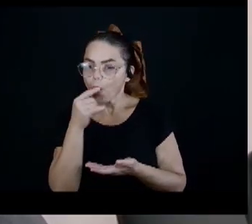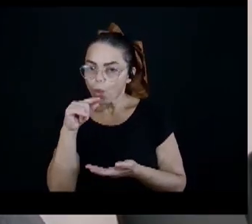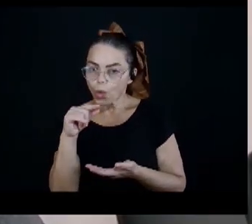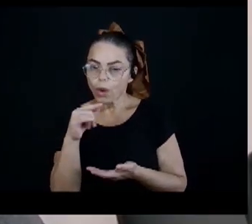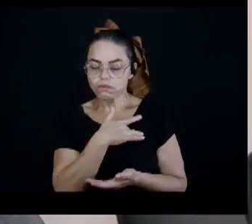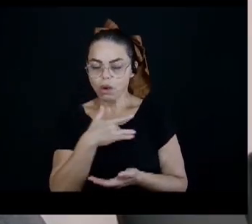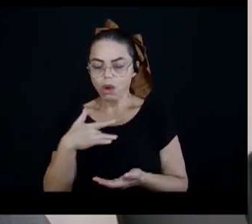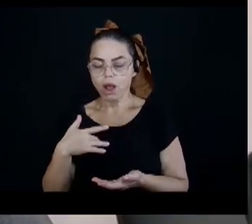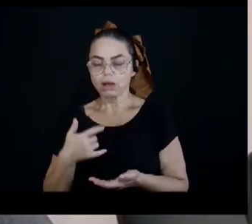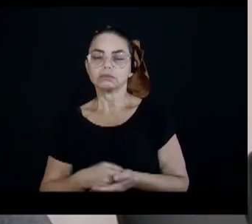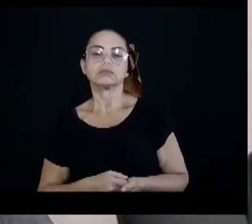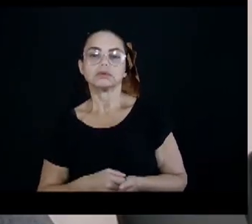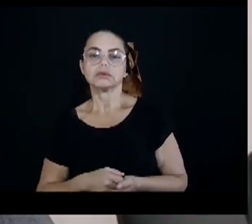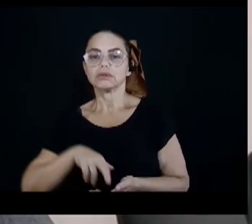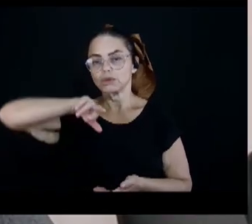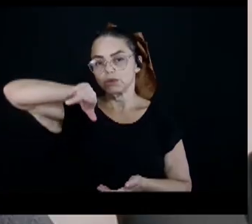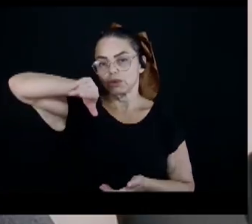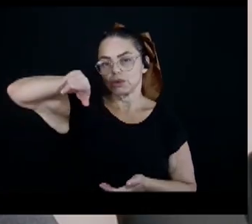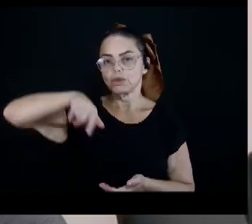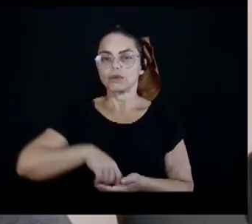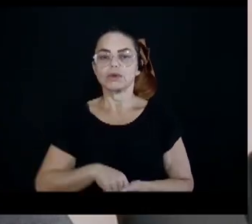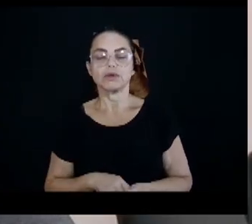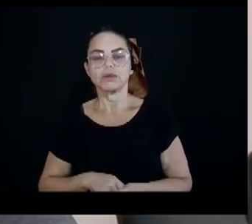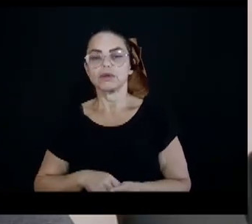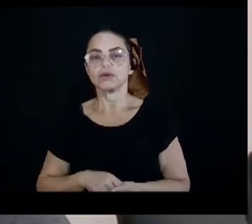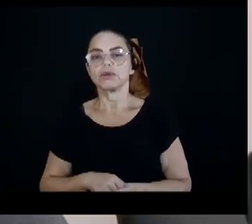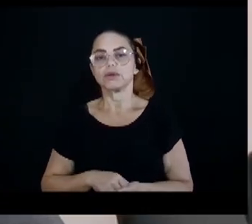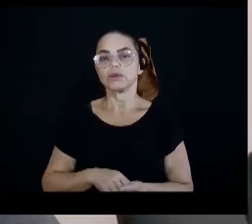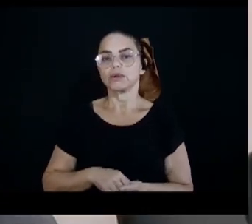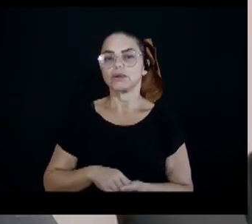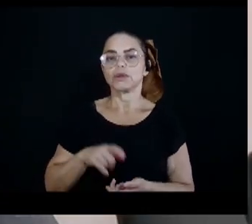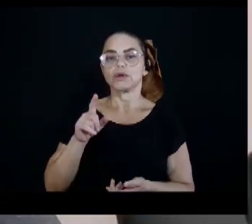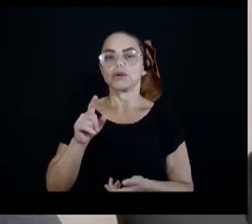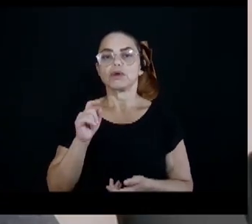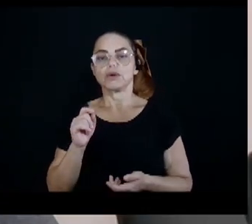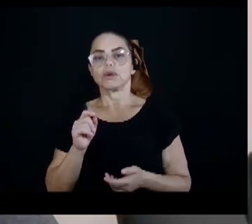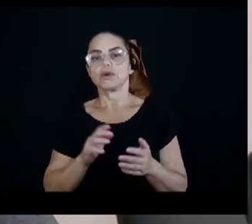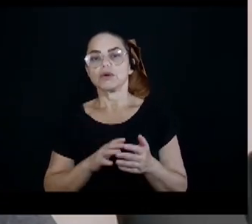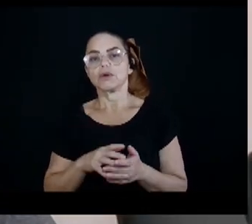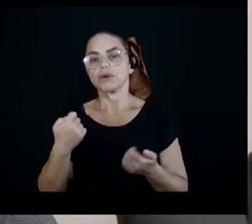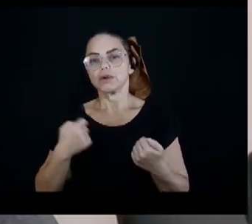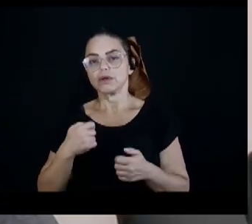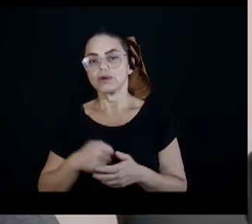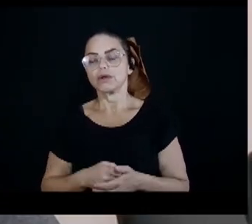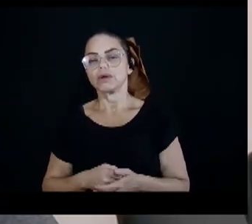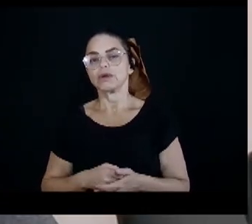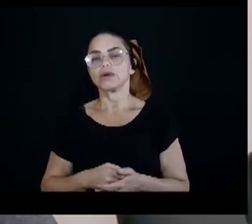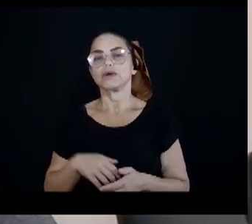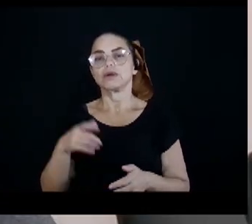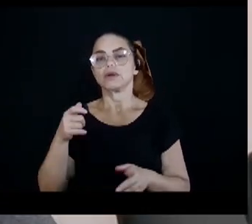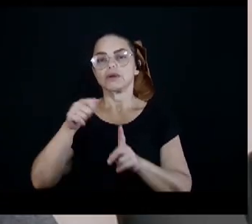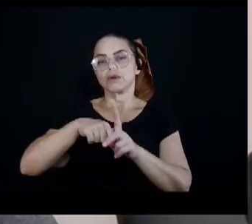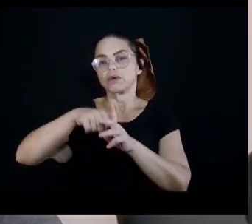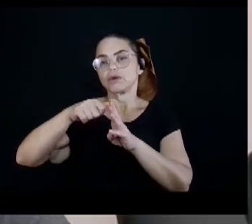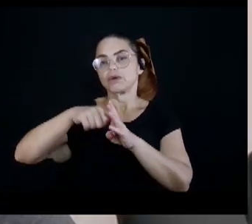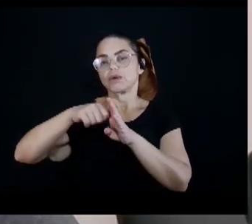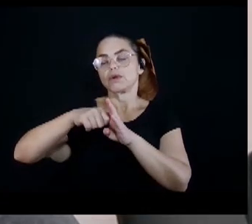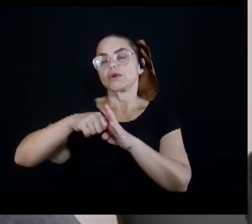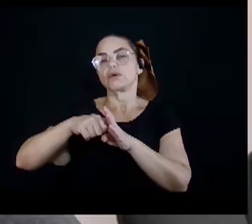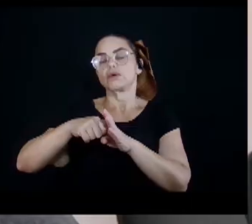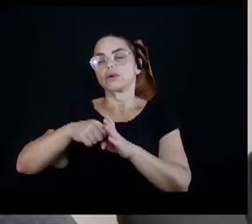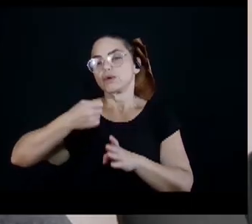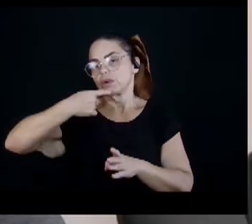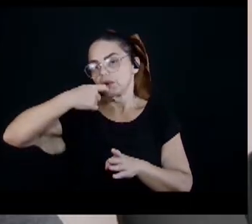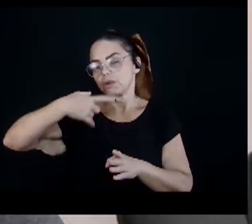efeito sanfona, são períodos curtos. O medicamento, você fica meses tomando esse medicamento. Já há casos de pessoas tomando medicamento há